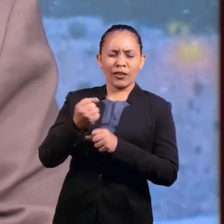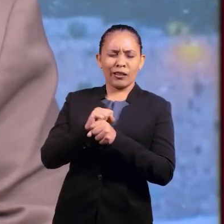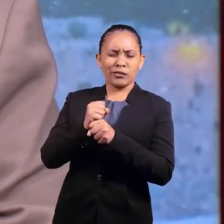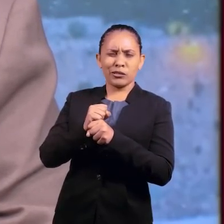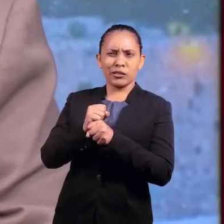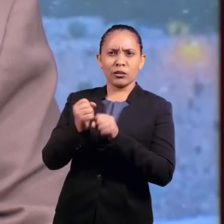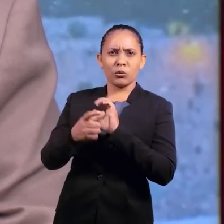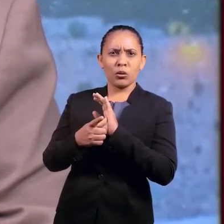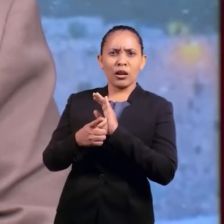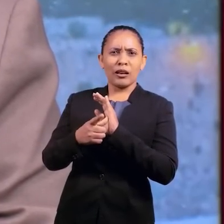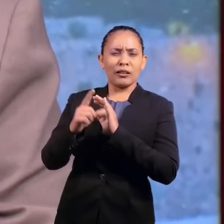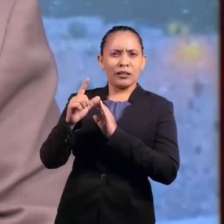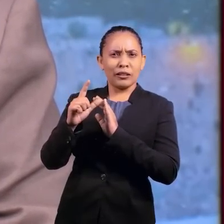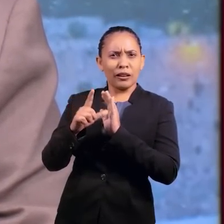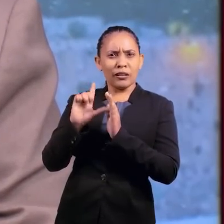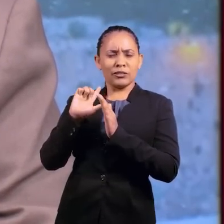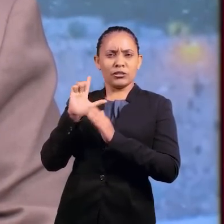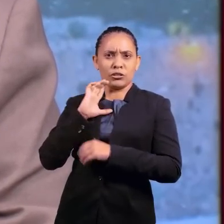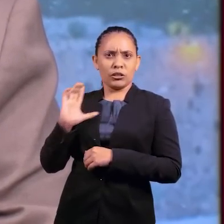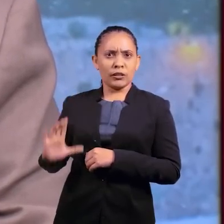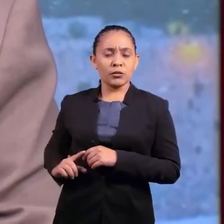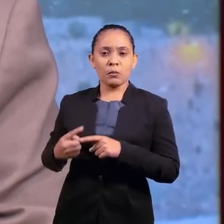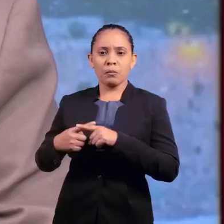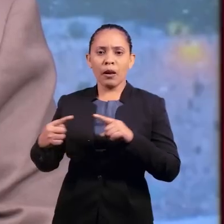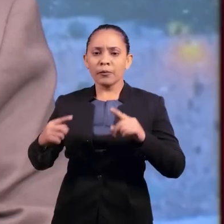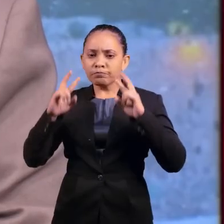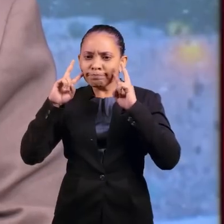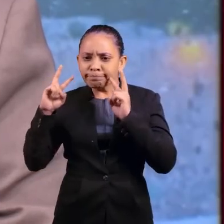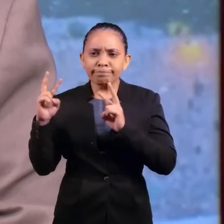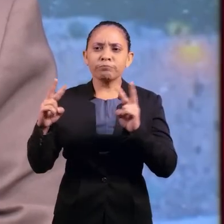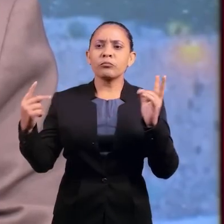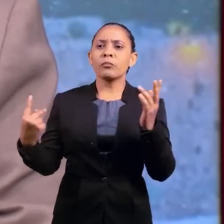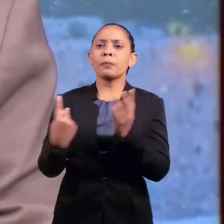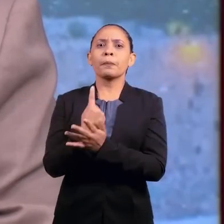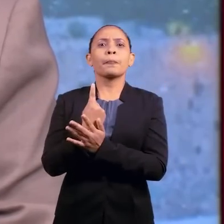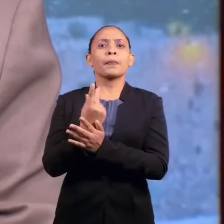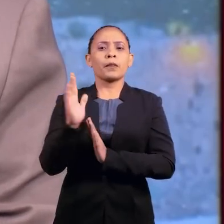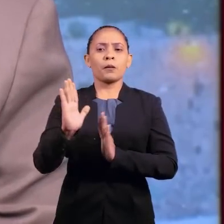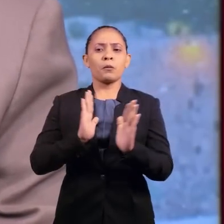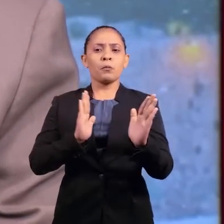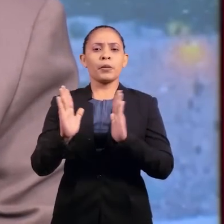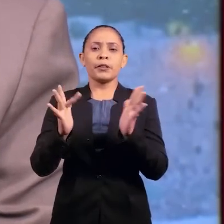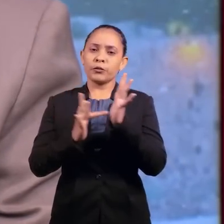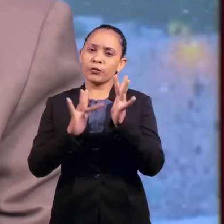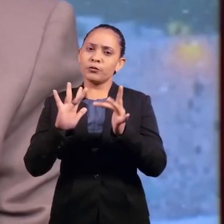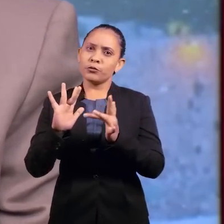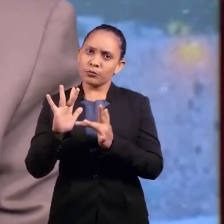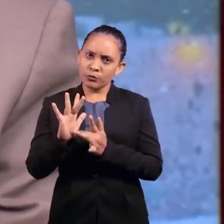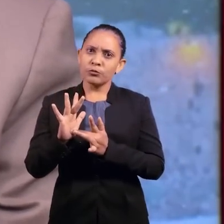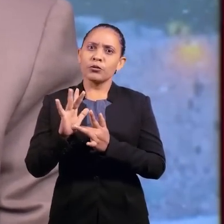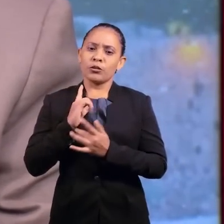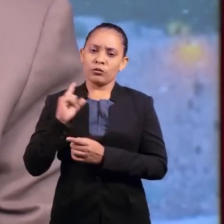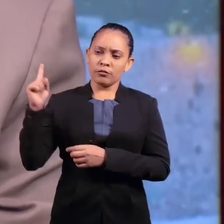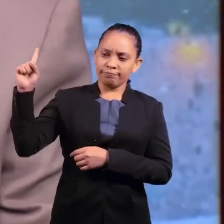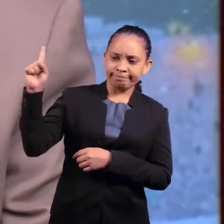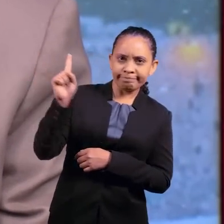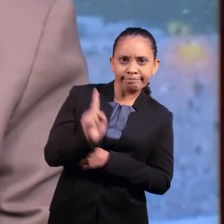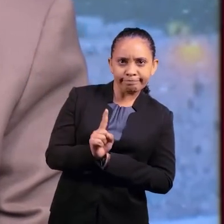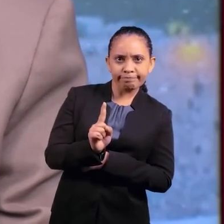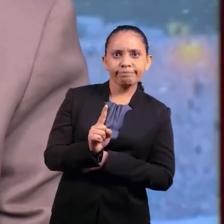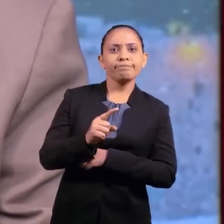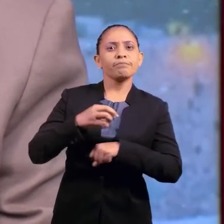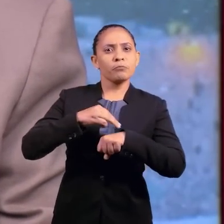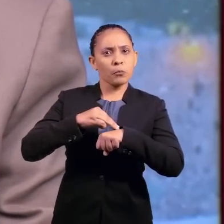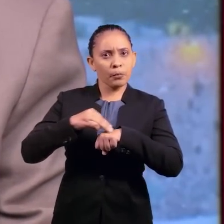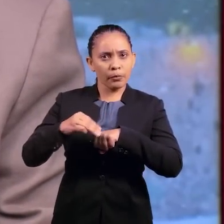enxergando tudo aquilo que haveria de acontecer com o Senhor Jesus no seu ministério. E nós vamos começar aqui a falar